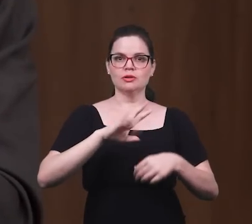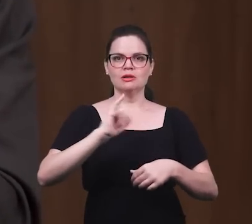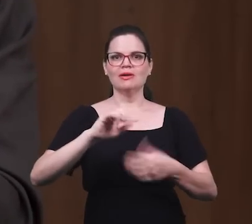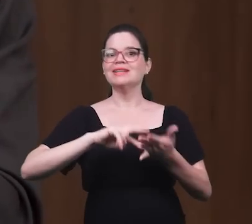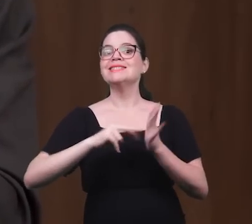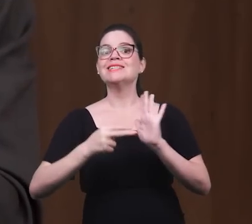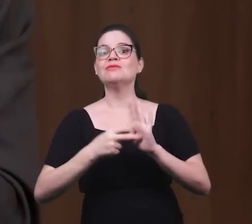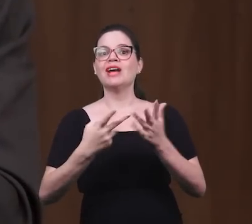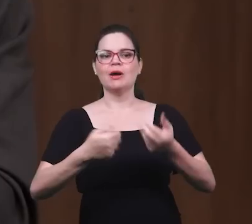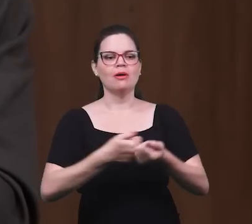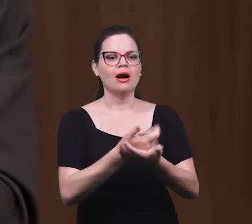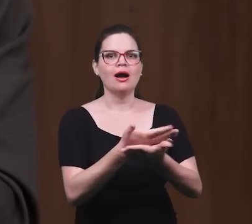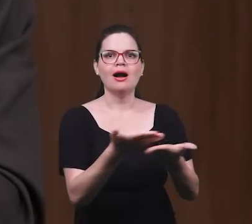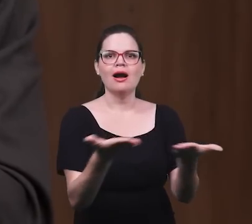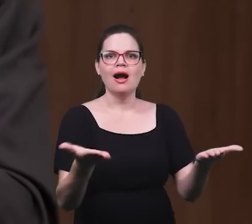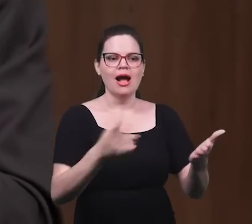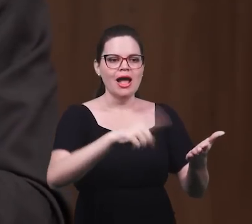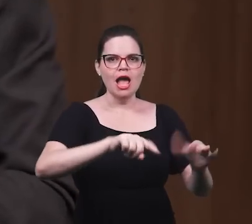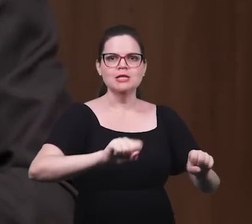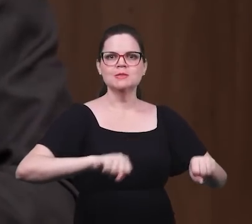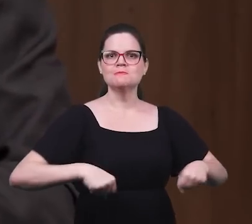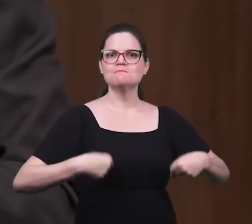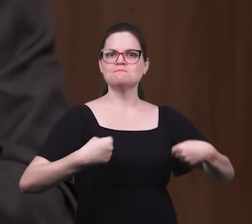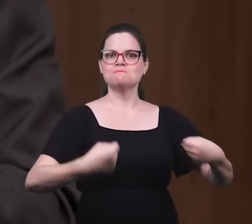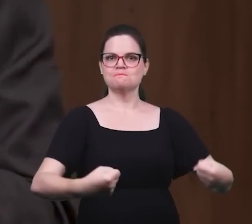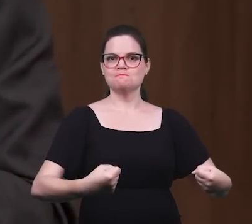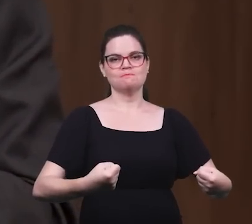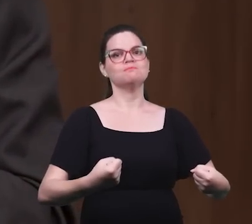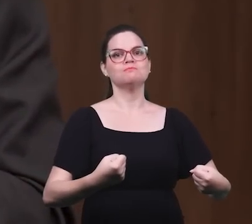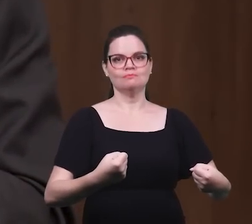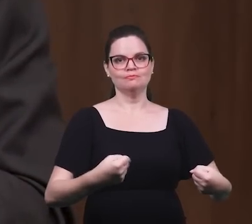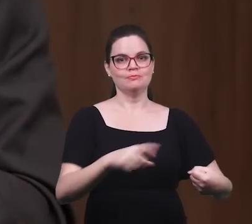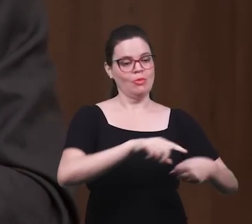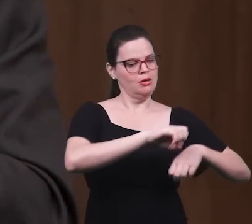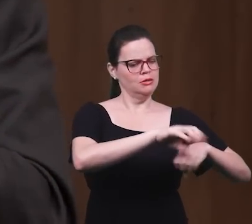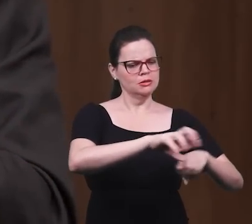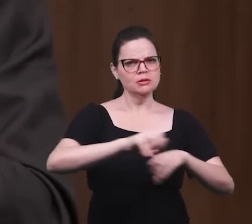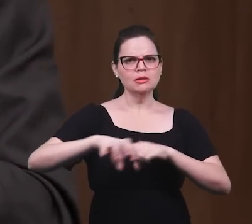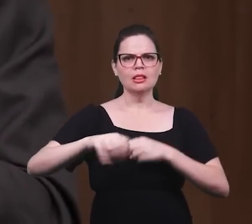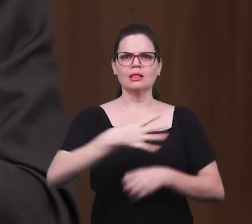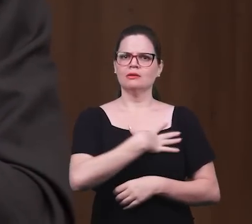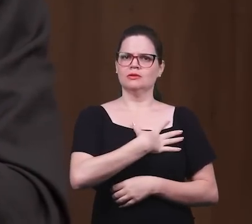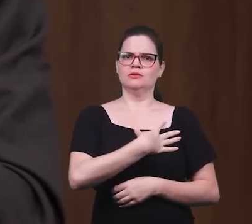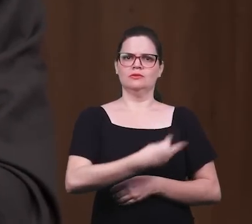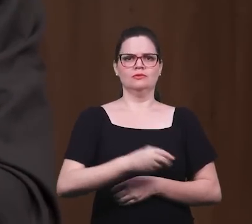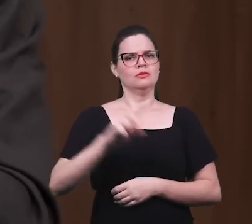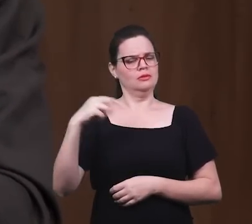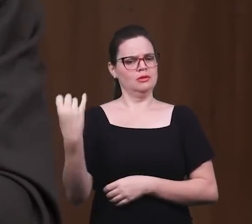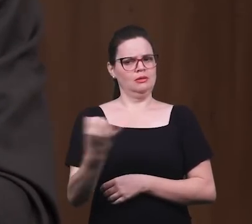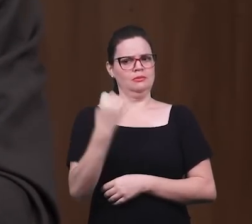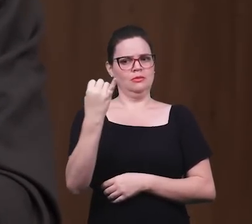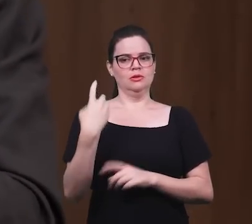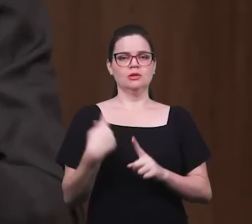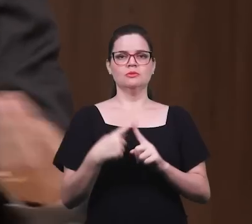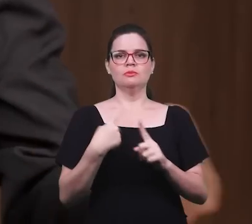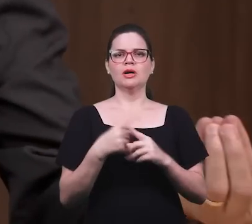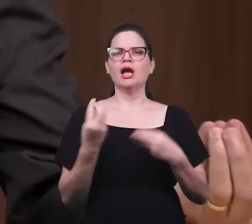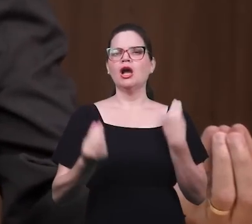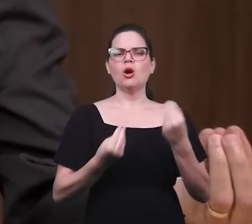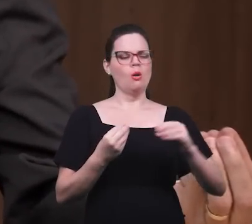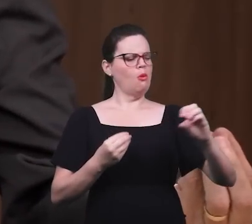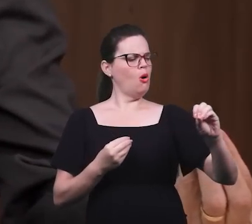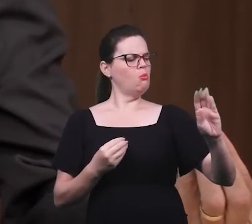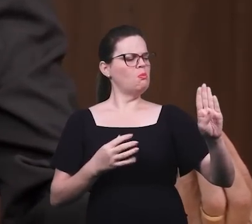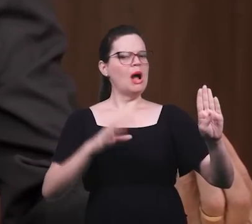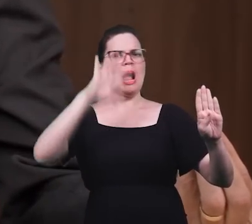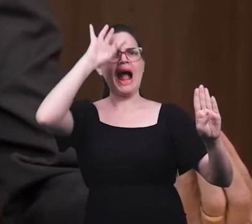a profecia sendo alimentada. Então isso é muito importante dos pais, porque de onde Obadias tirou isso? Ele aprendeu com os pais,